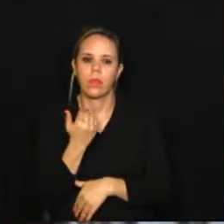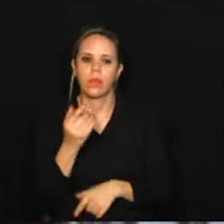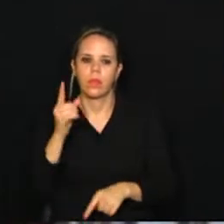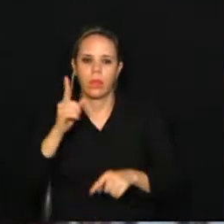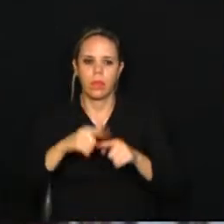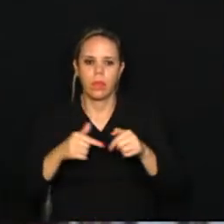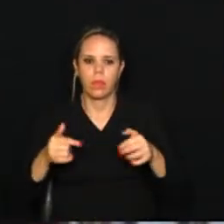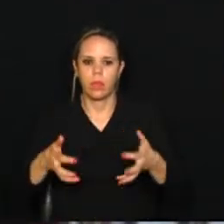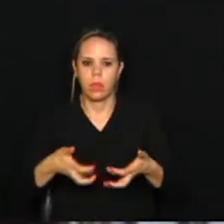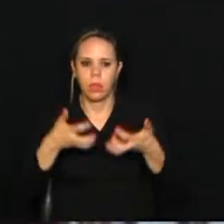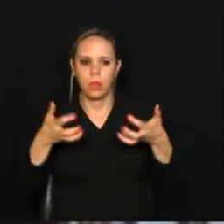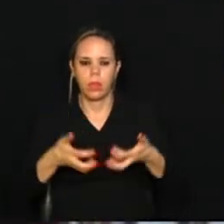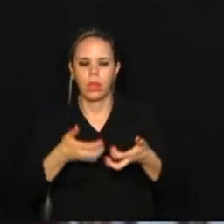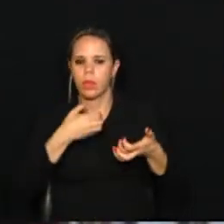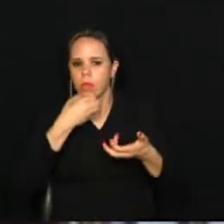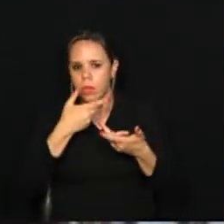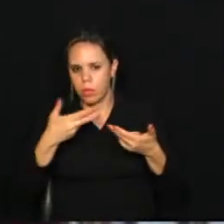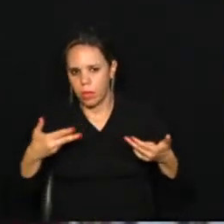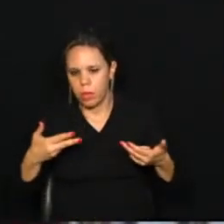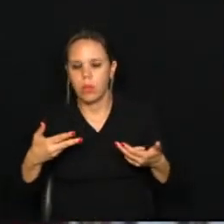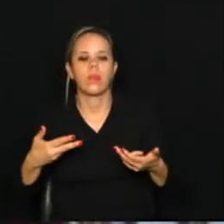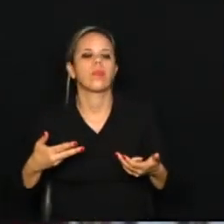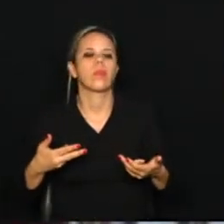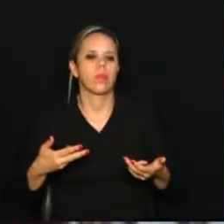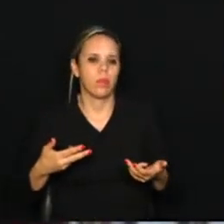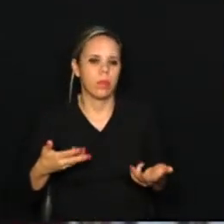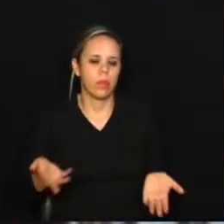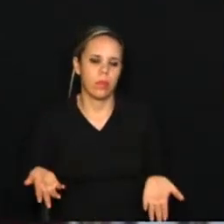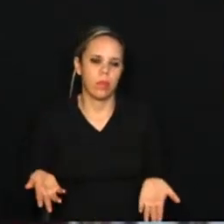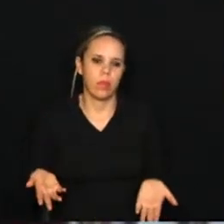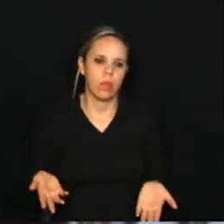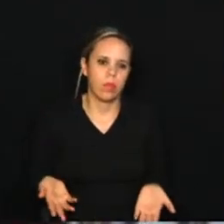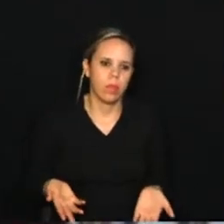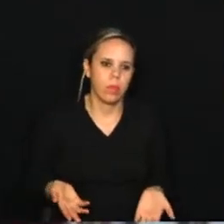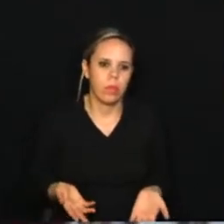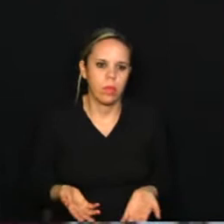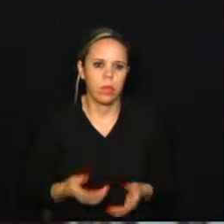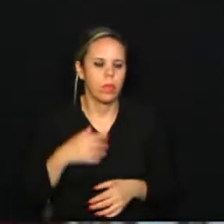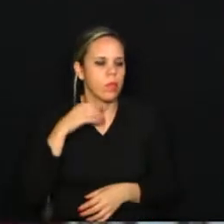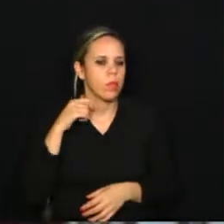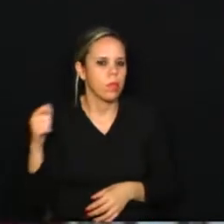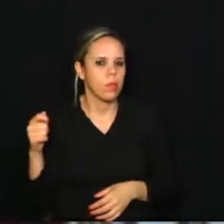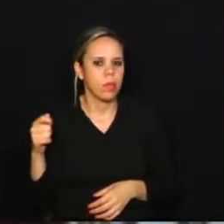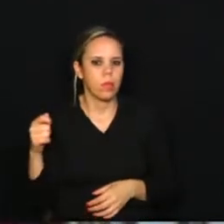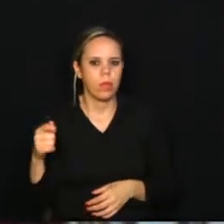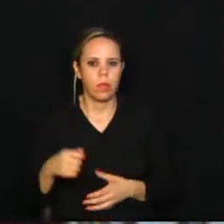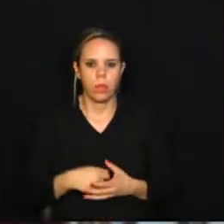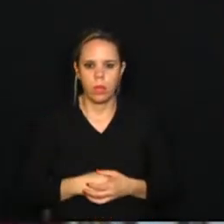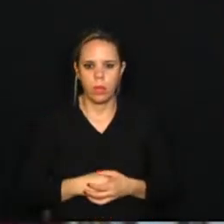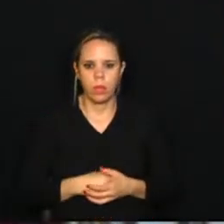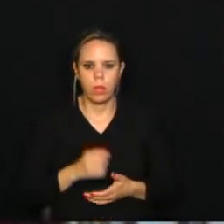de hortifruti. Então, desde abril,